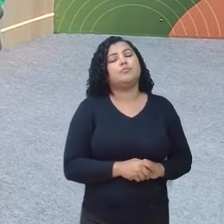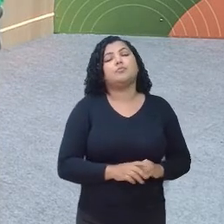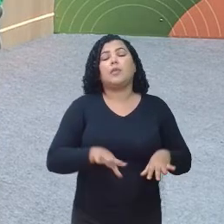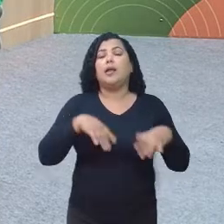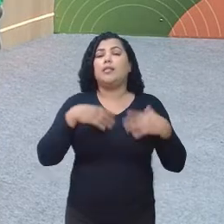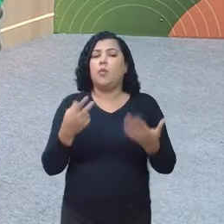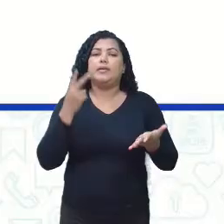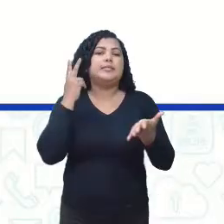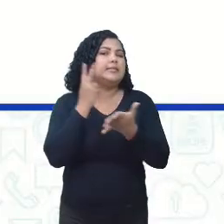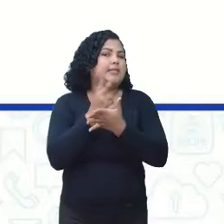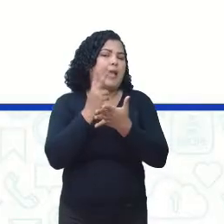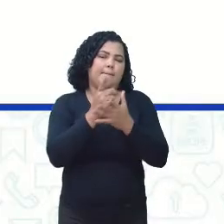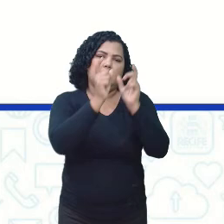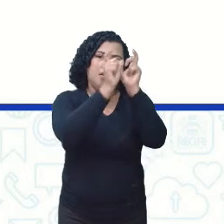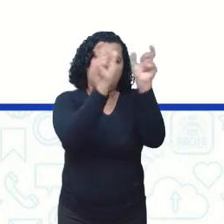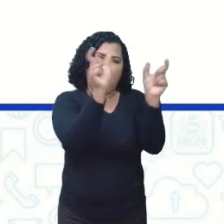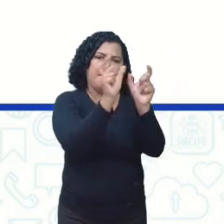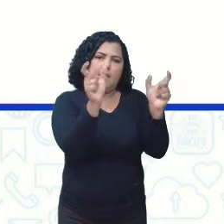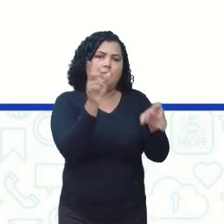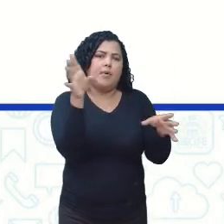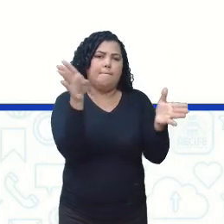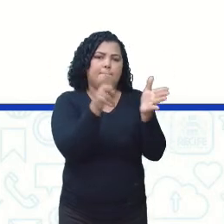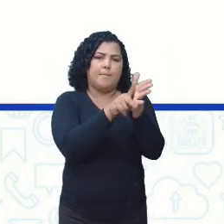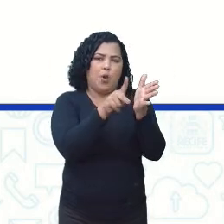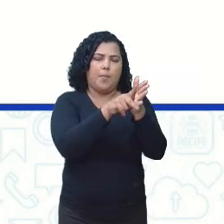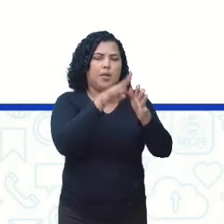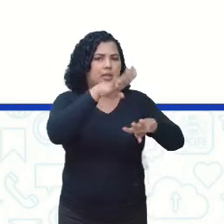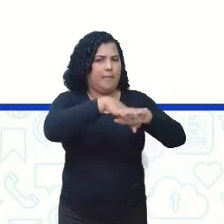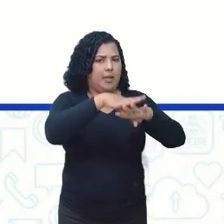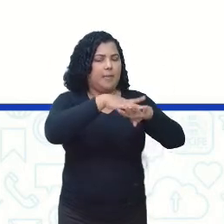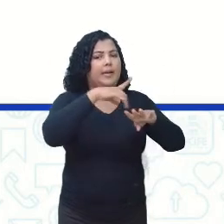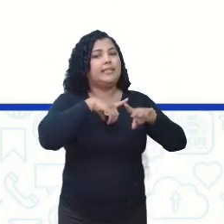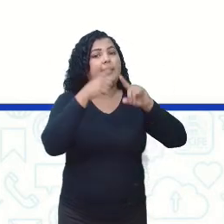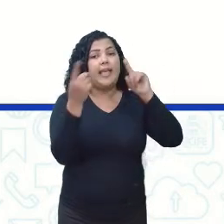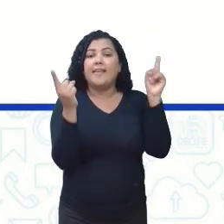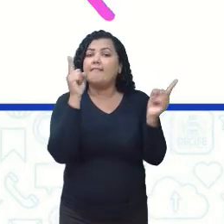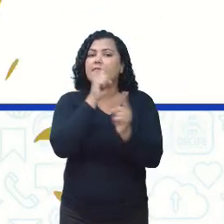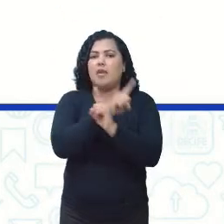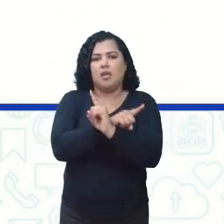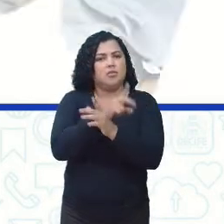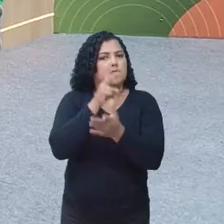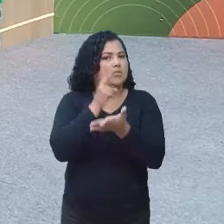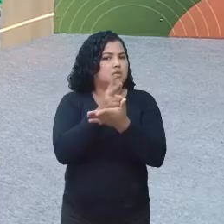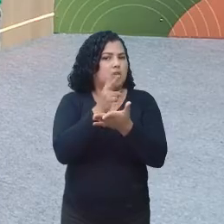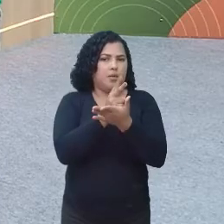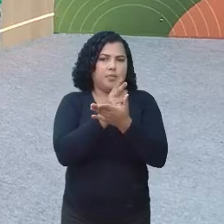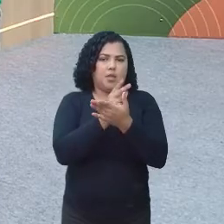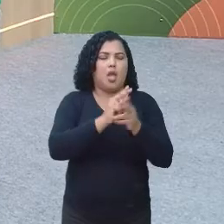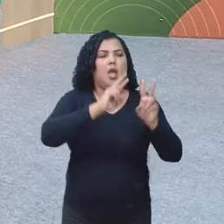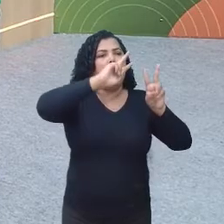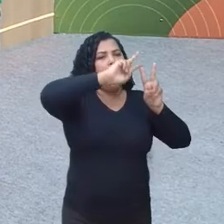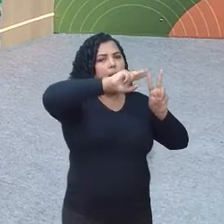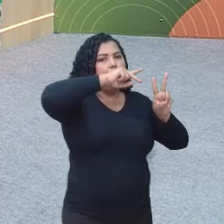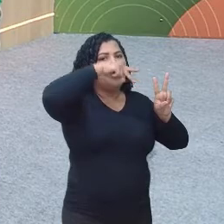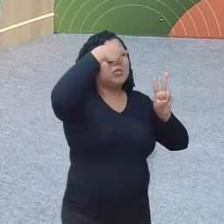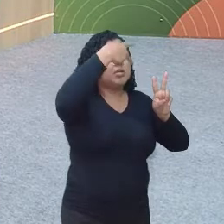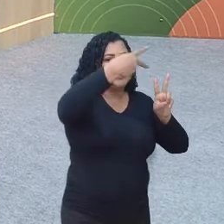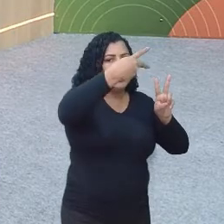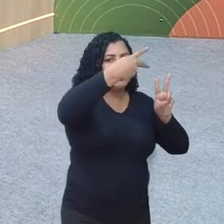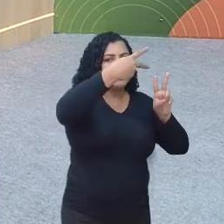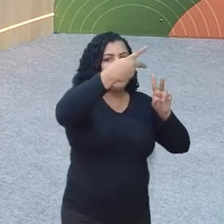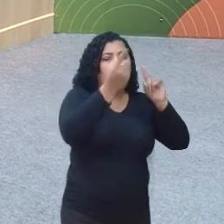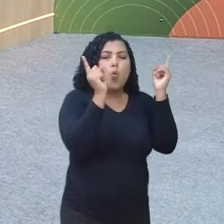toda operação matemática, ela tem uma inversa, uma que faz o contrário, a potenciação tem como operação inversa